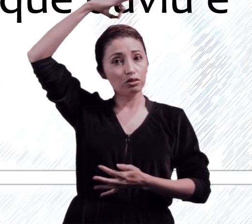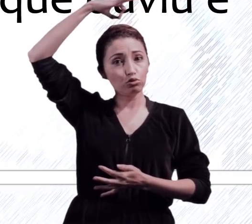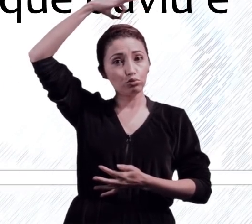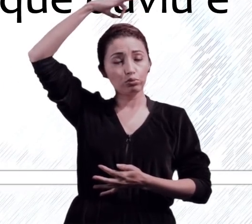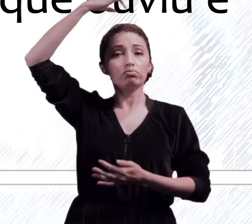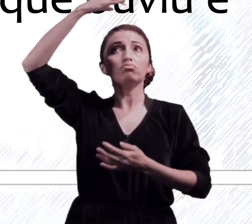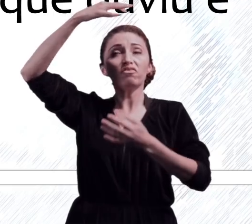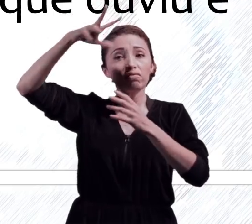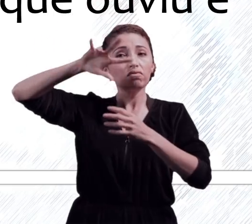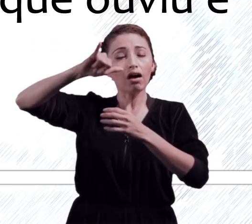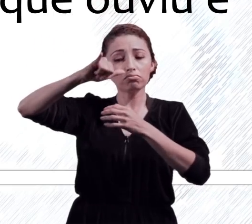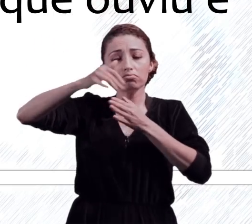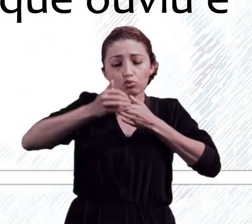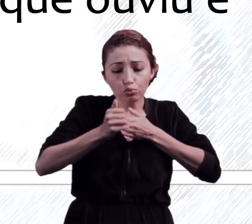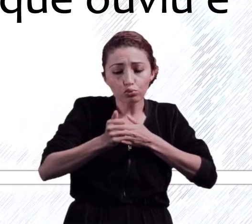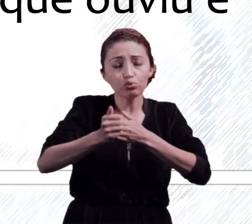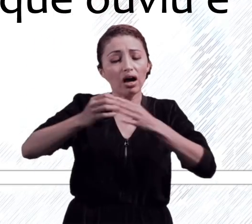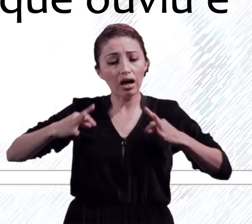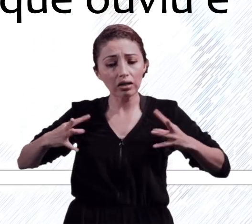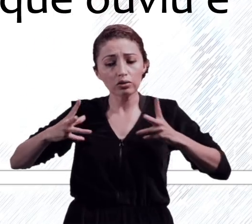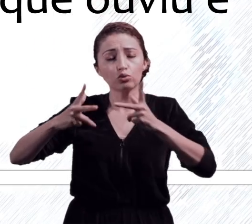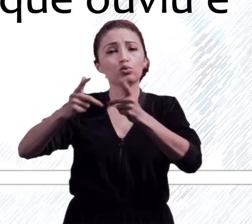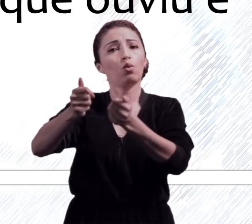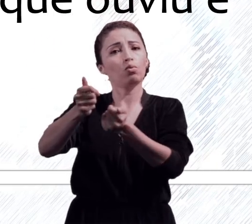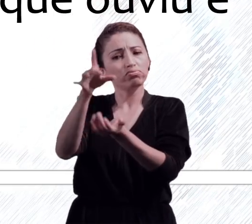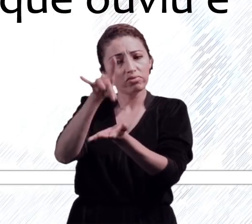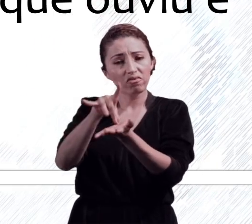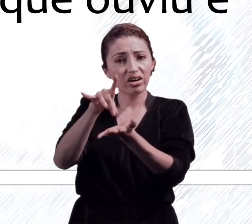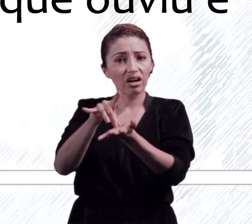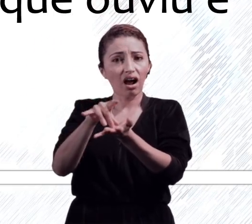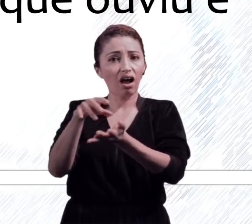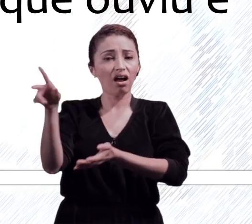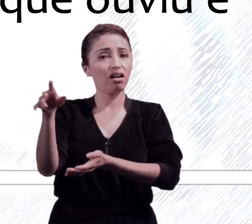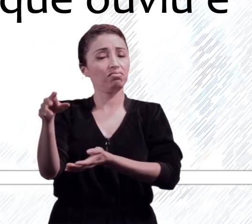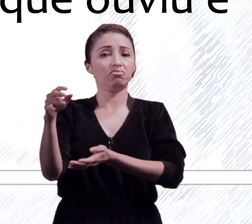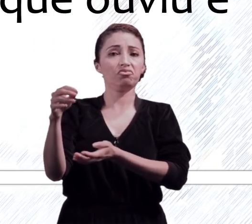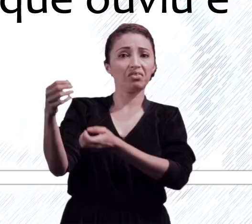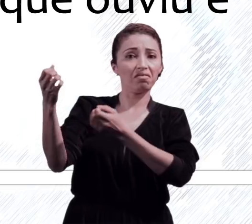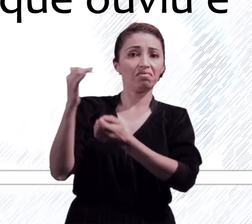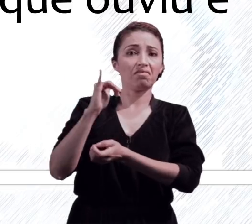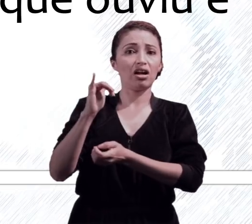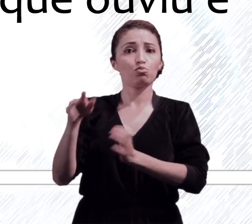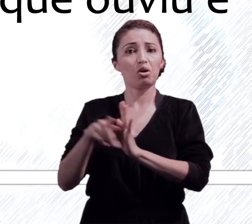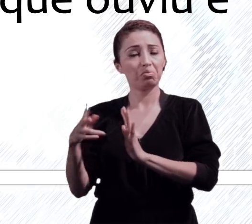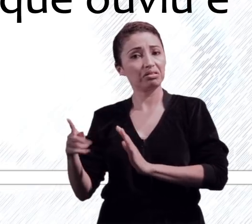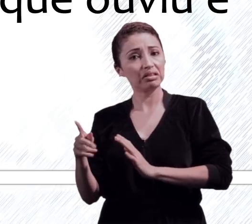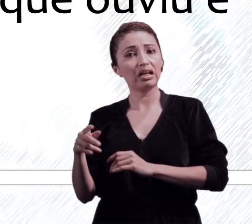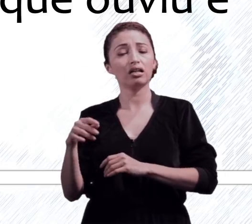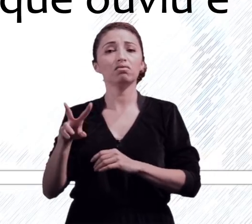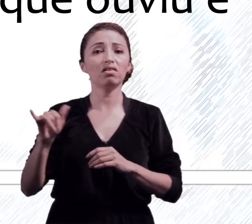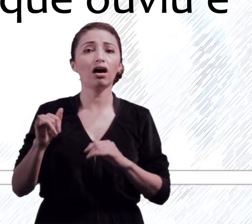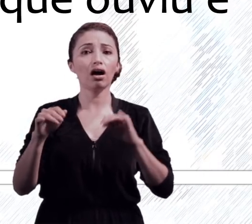nos conduzirá a toda a verdade. Não falará de si mesmo, mas lhes dirá o